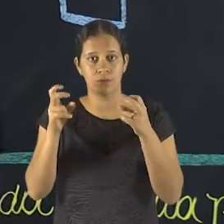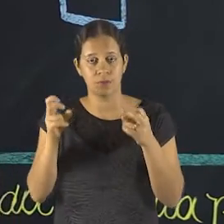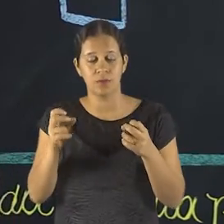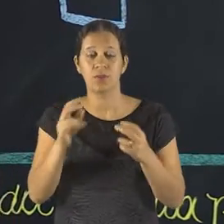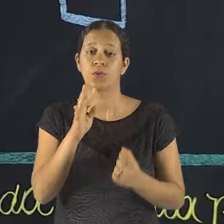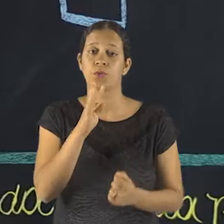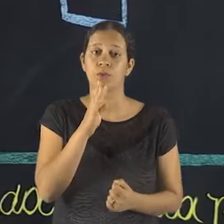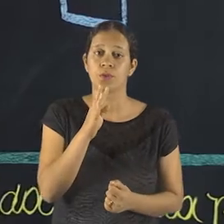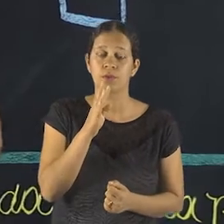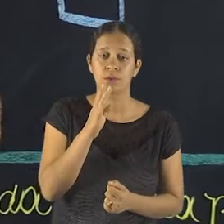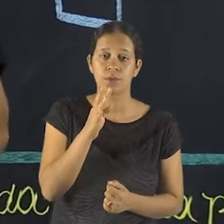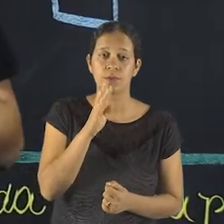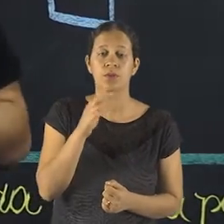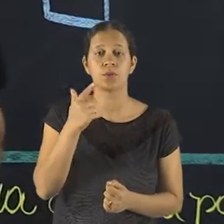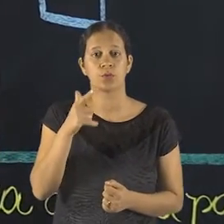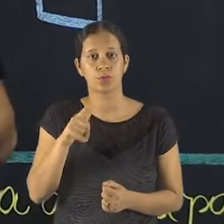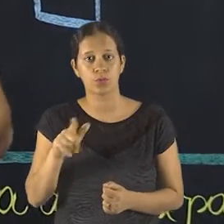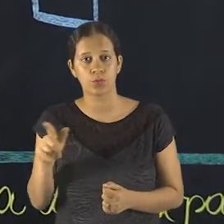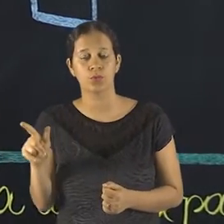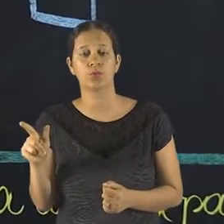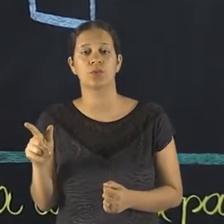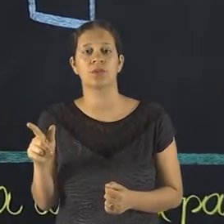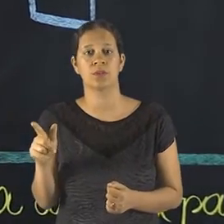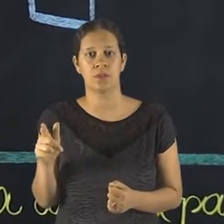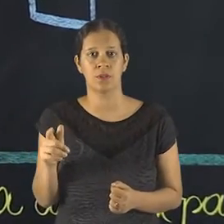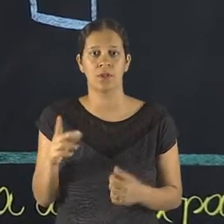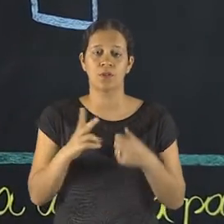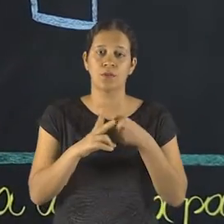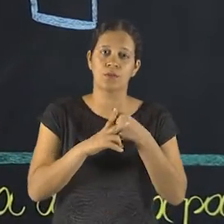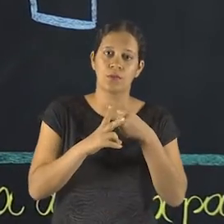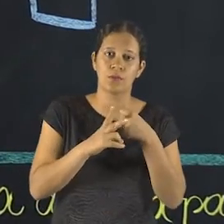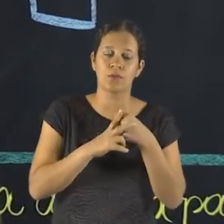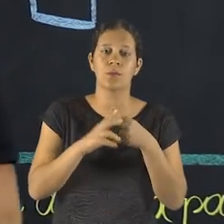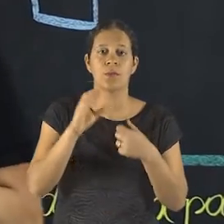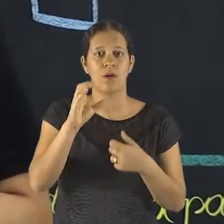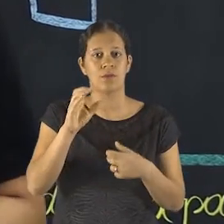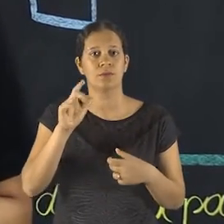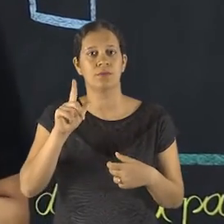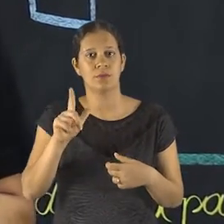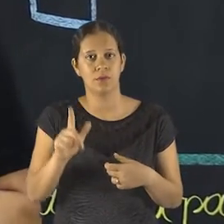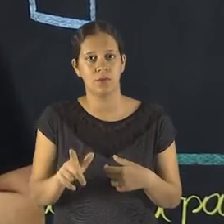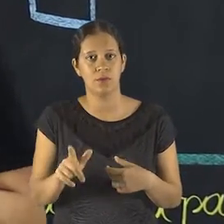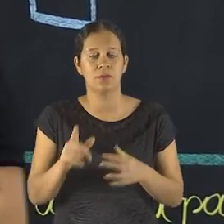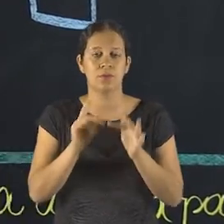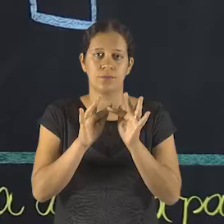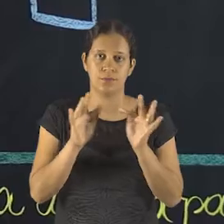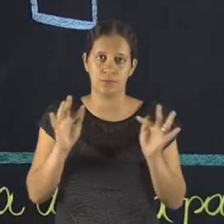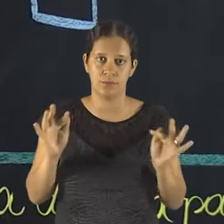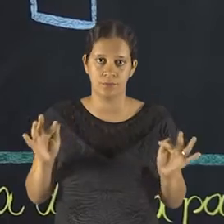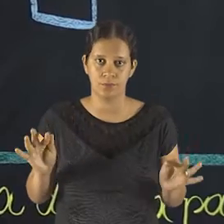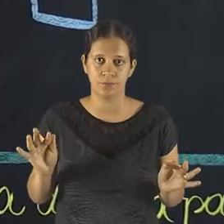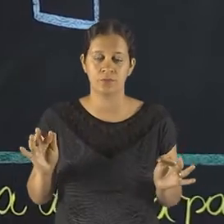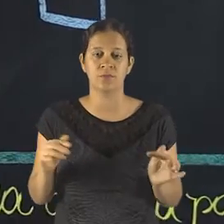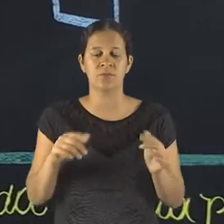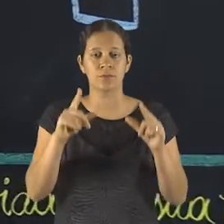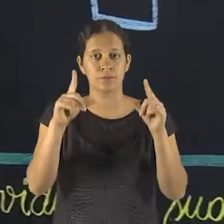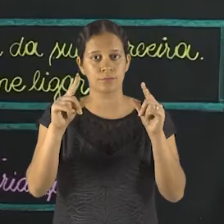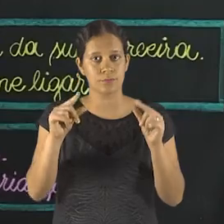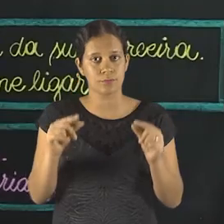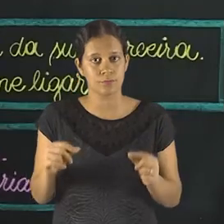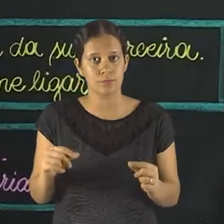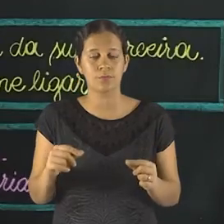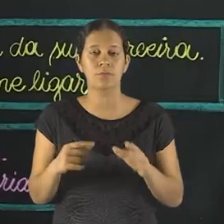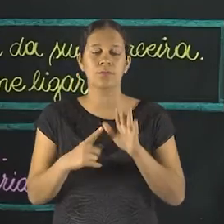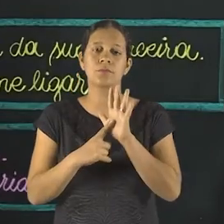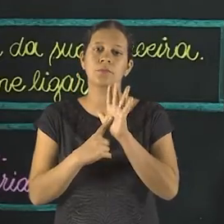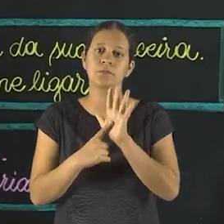preciso também reconhecer outros padrões sintáticos para classificar essa oração. Essa oração, além de ser uma reduzida de infinitivo,